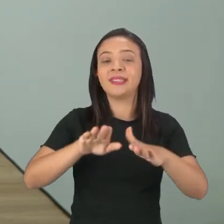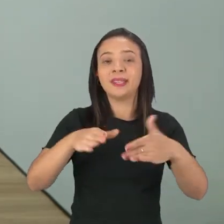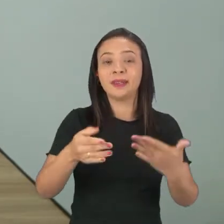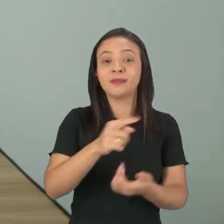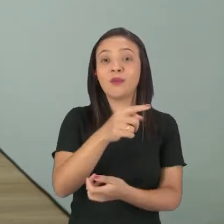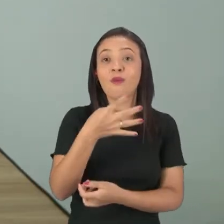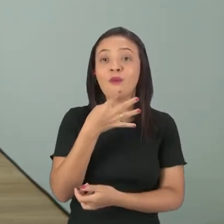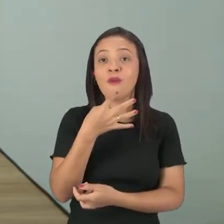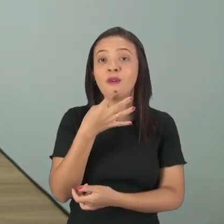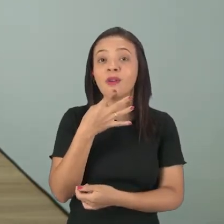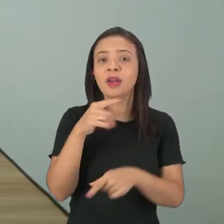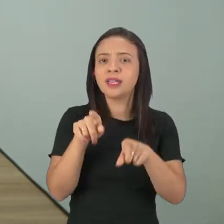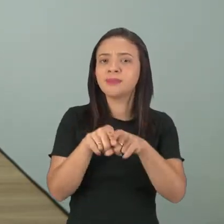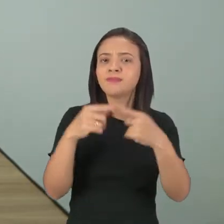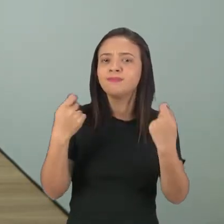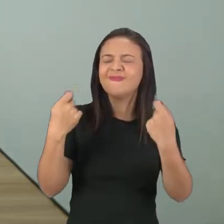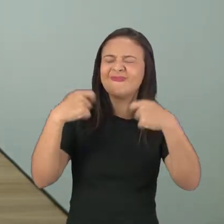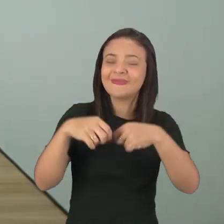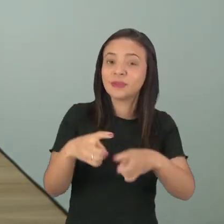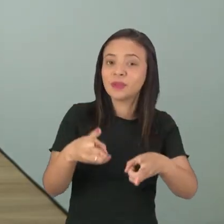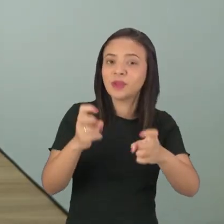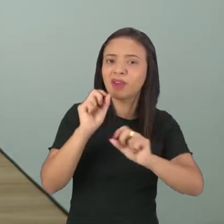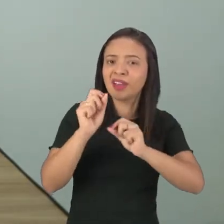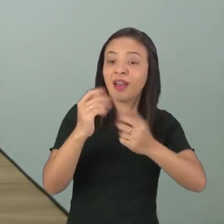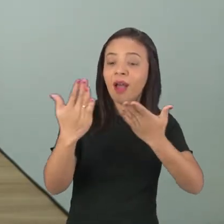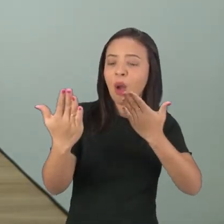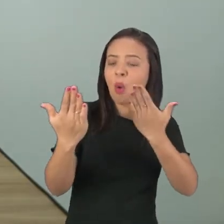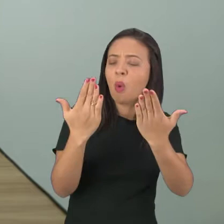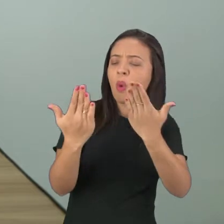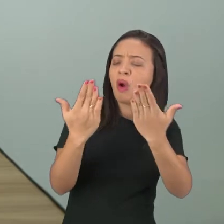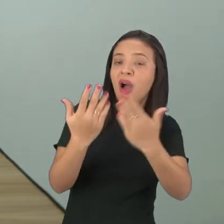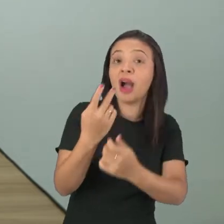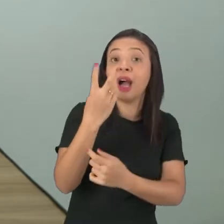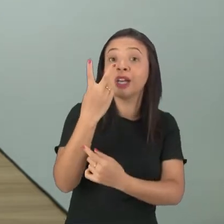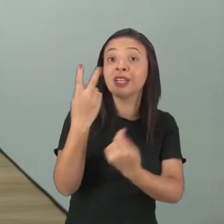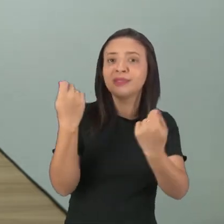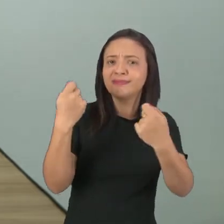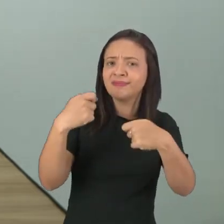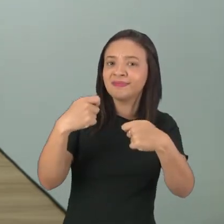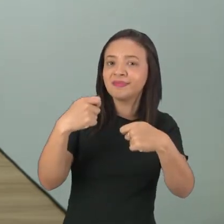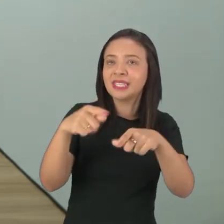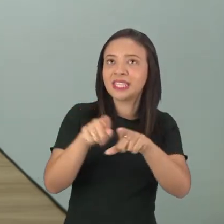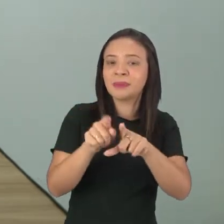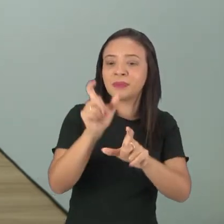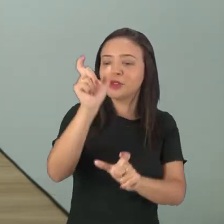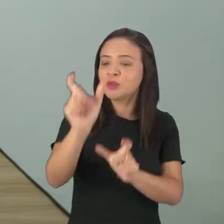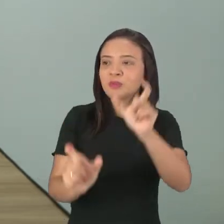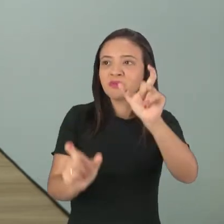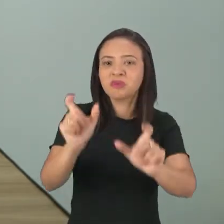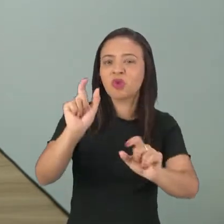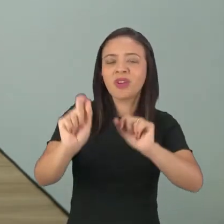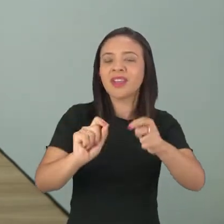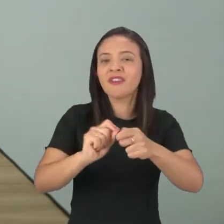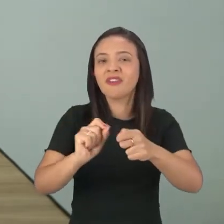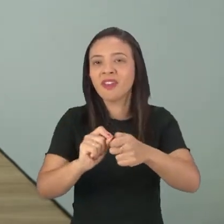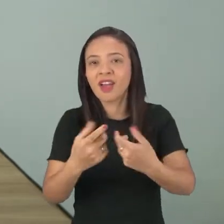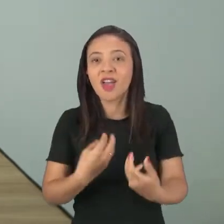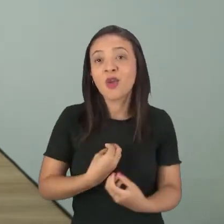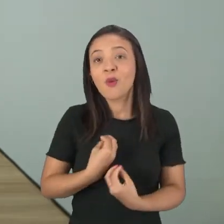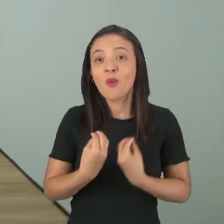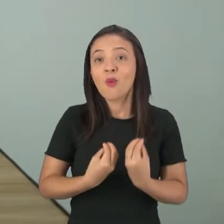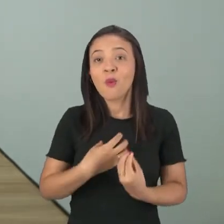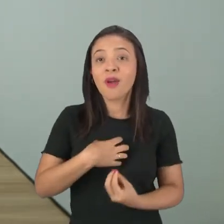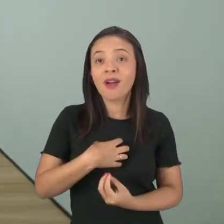conhecer e vocês vão poder até comparar essas versões né a atitude de todos os dois personagens né